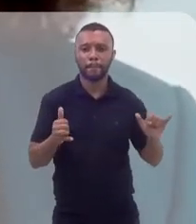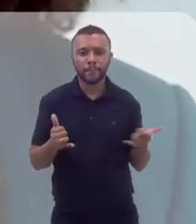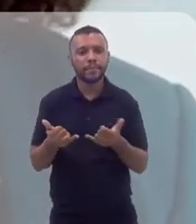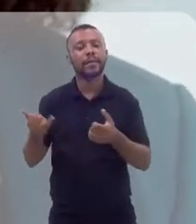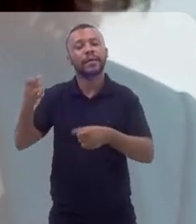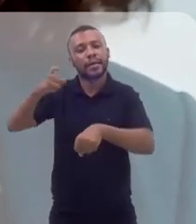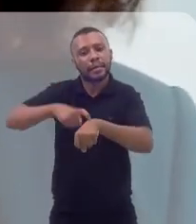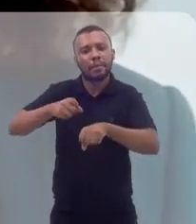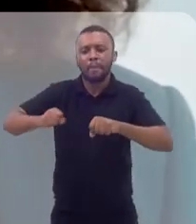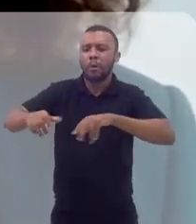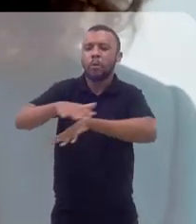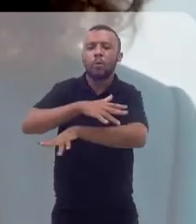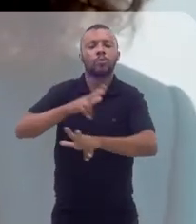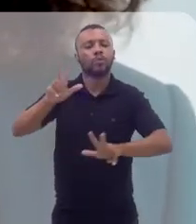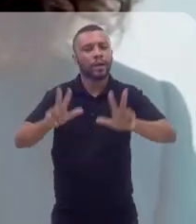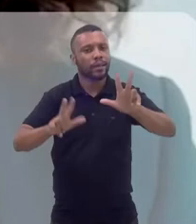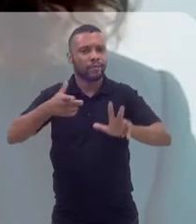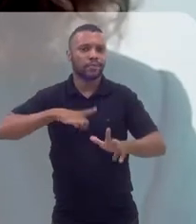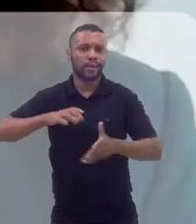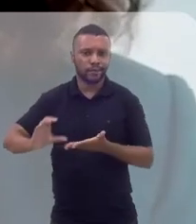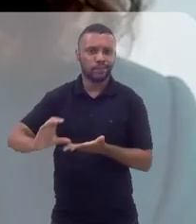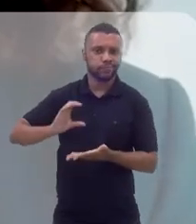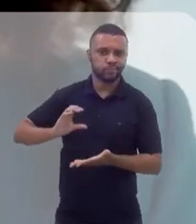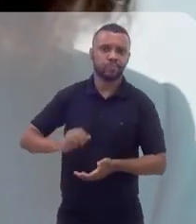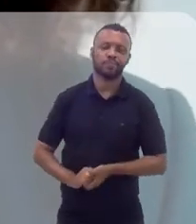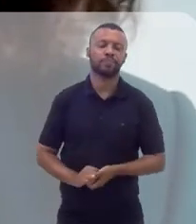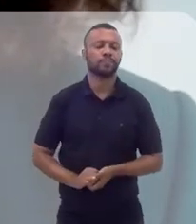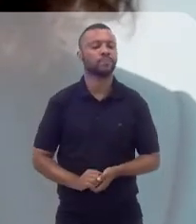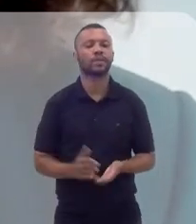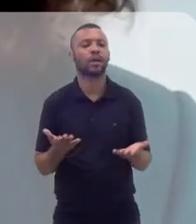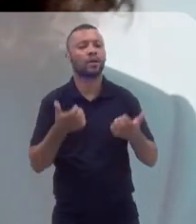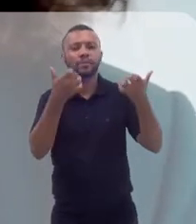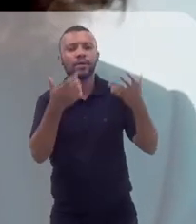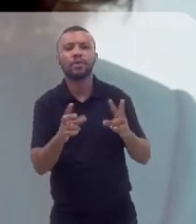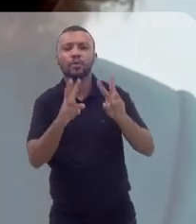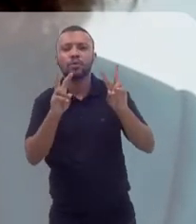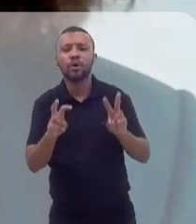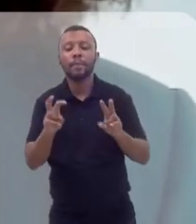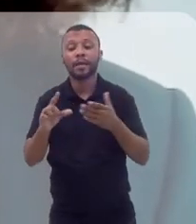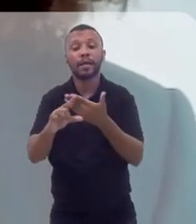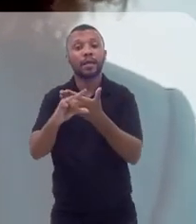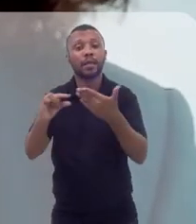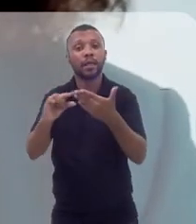um pouco desse grande movimento que o carnaval gera. Agora, falando